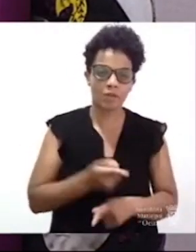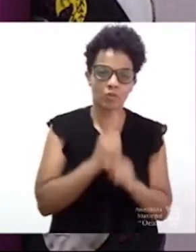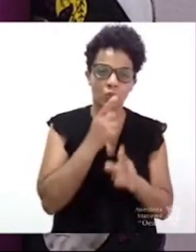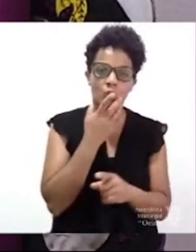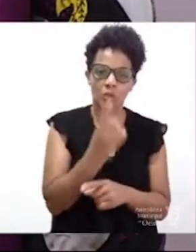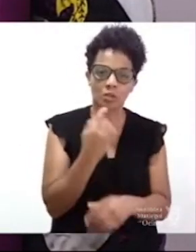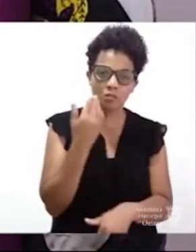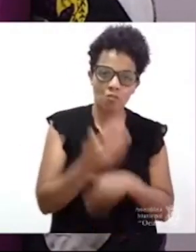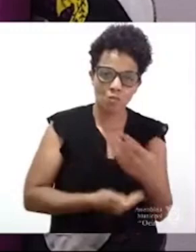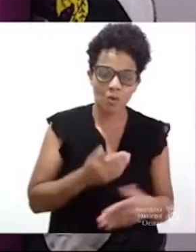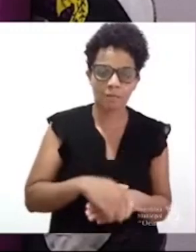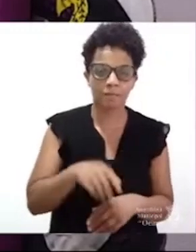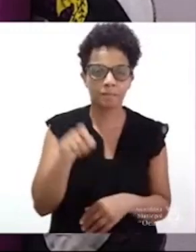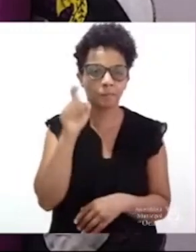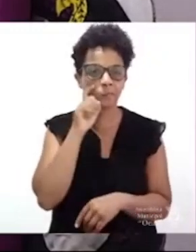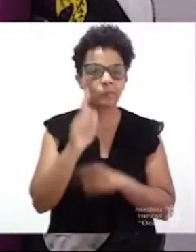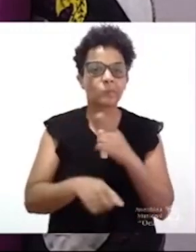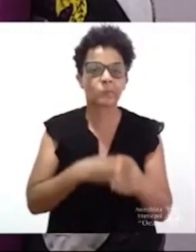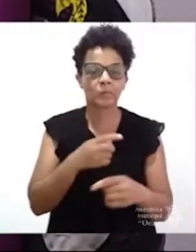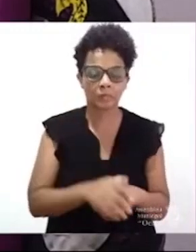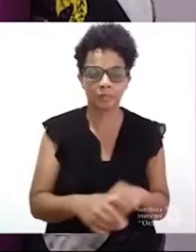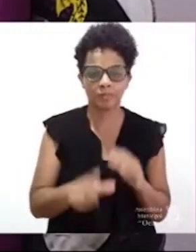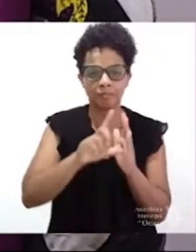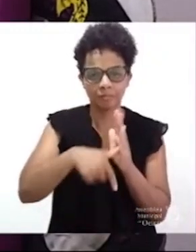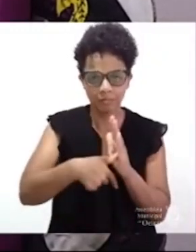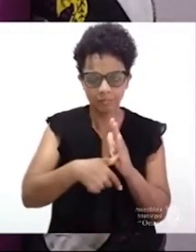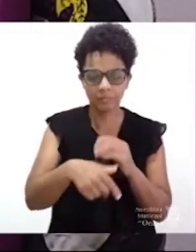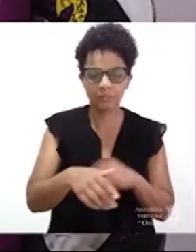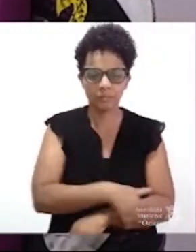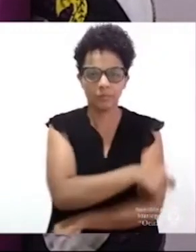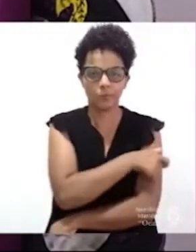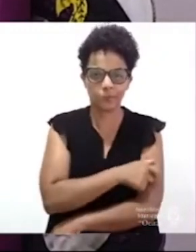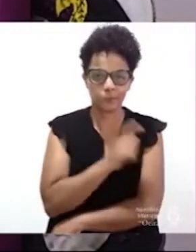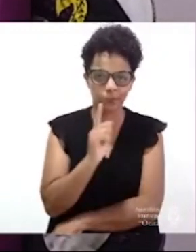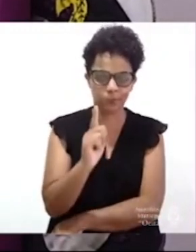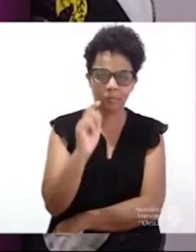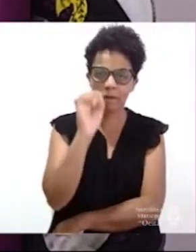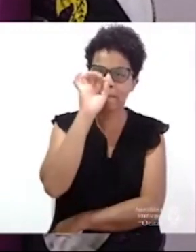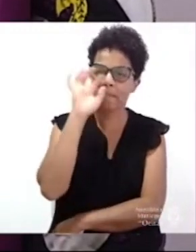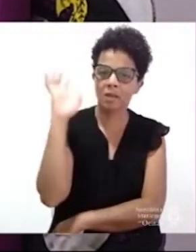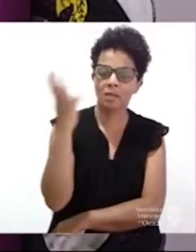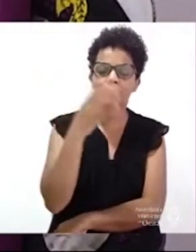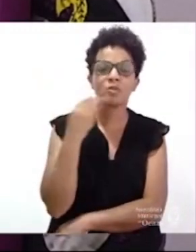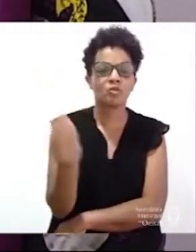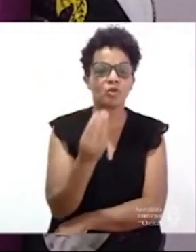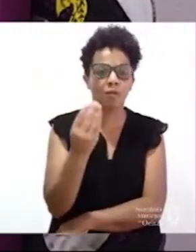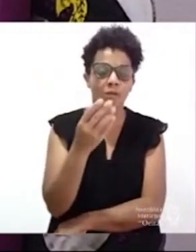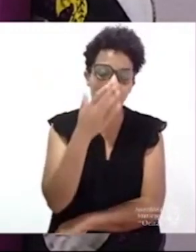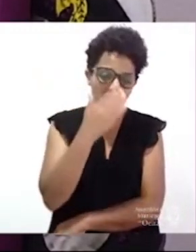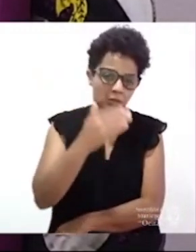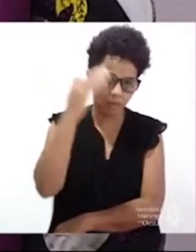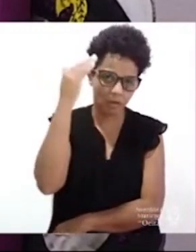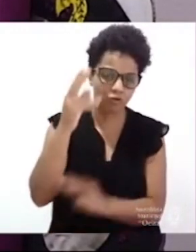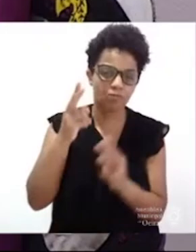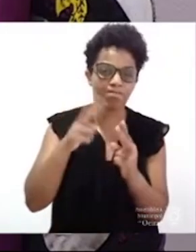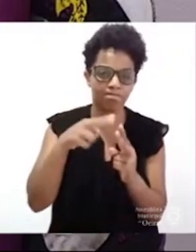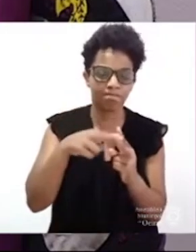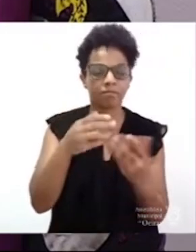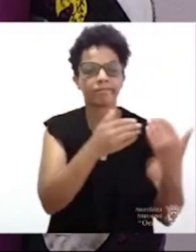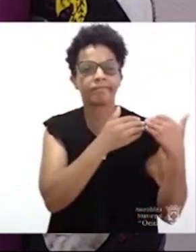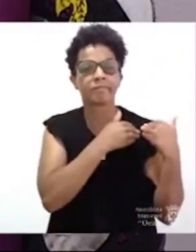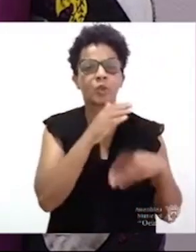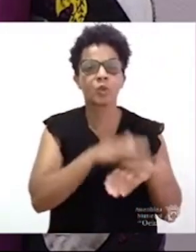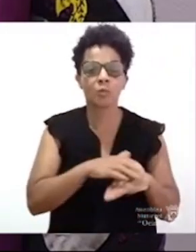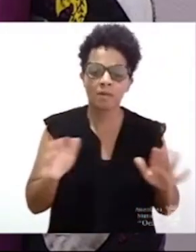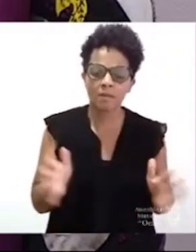ainda a implementação do projeto Embaixadores Ambientais, em que jovens e menos jovens sejam responsáveis por dinamizar